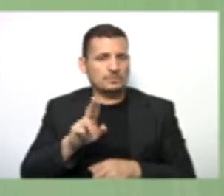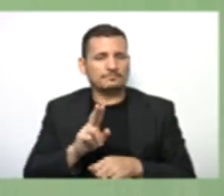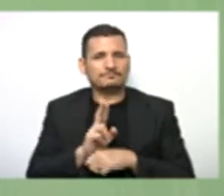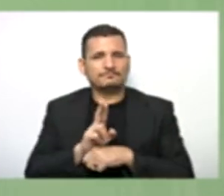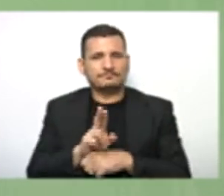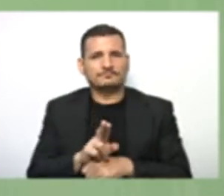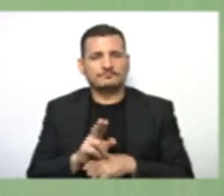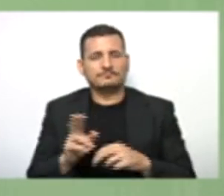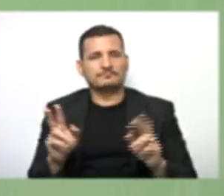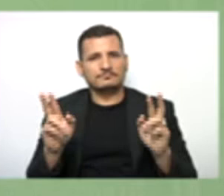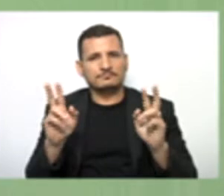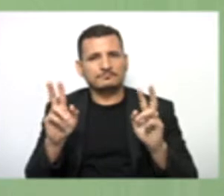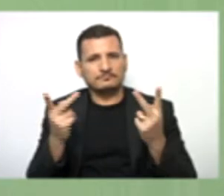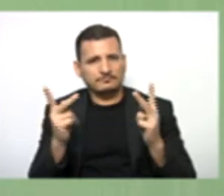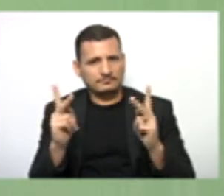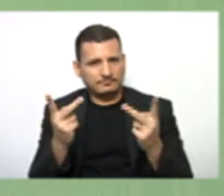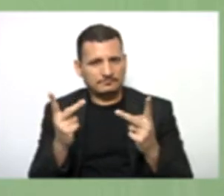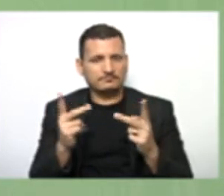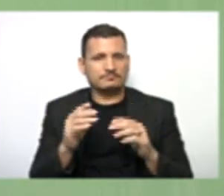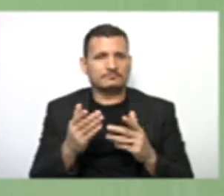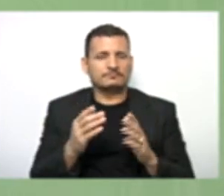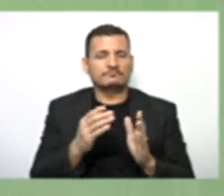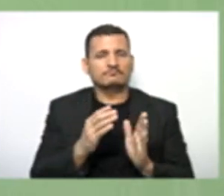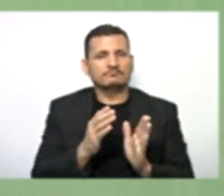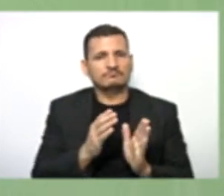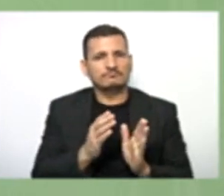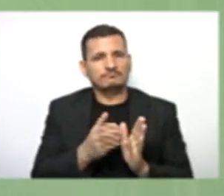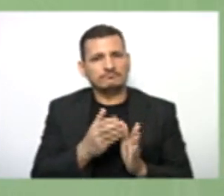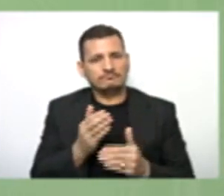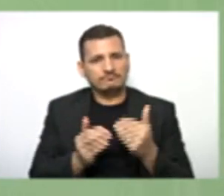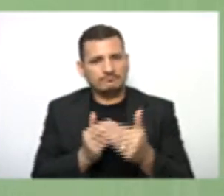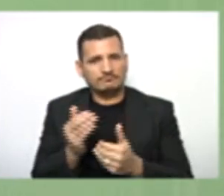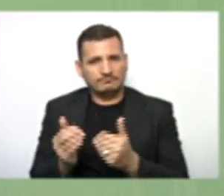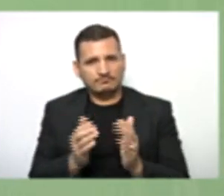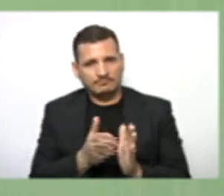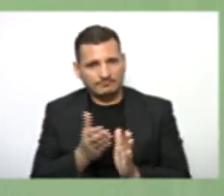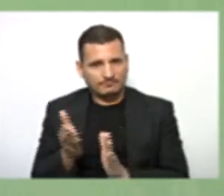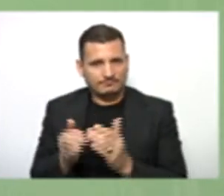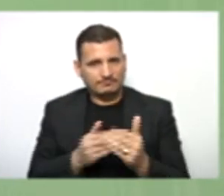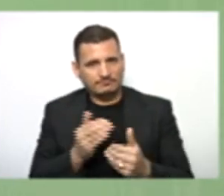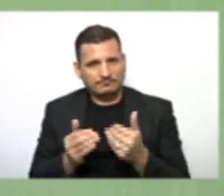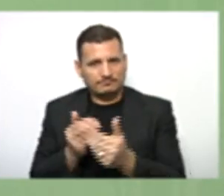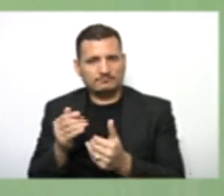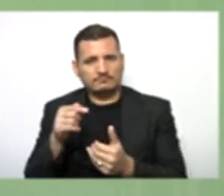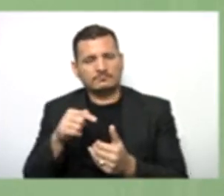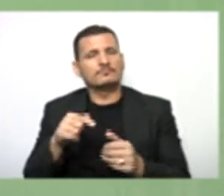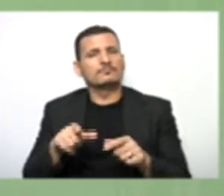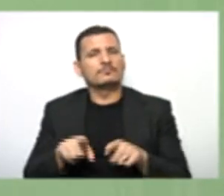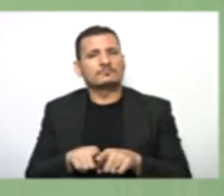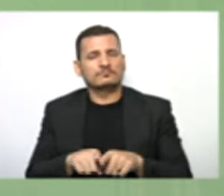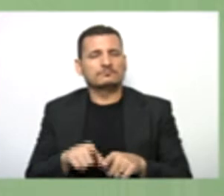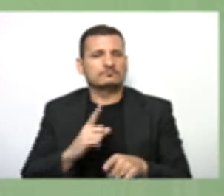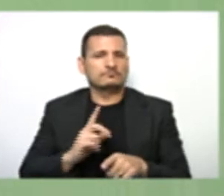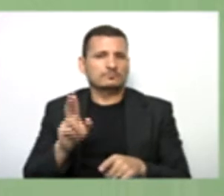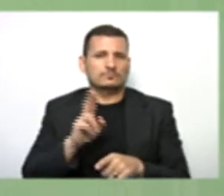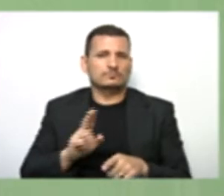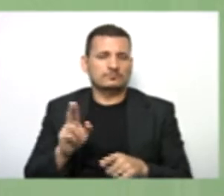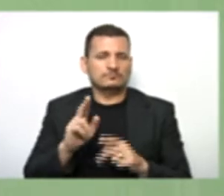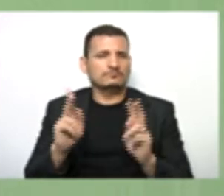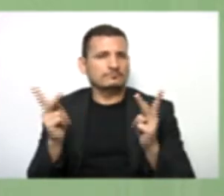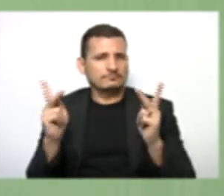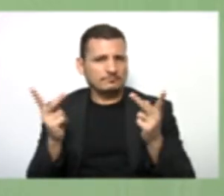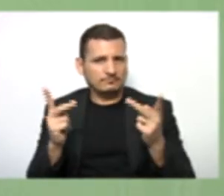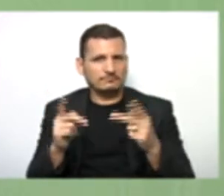computacionais. Consequentemente, um processo ele também vai consumir esses recursos computacionais. Só que